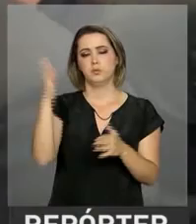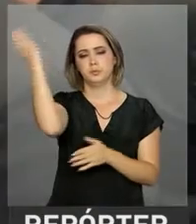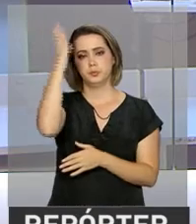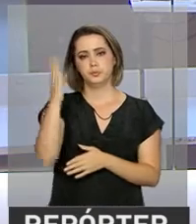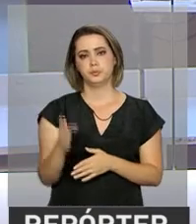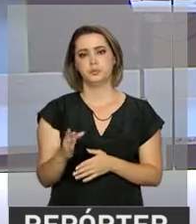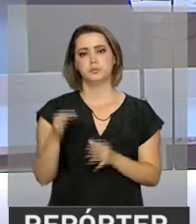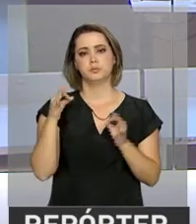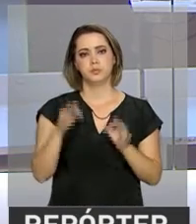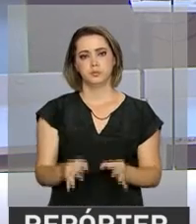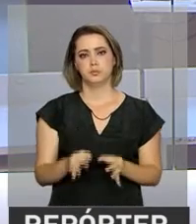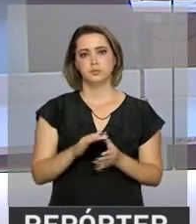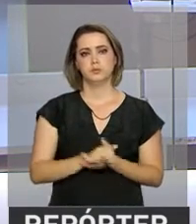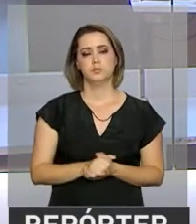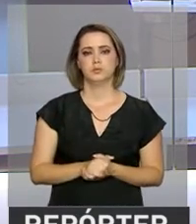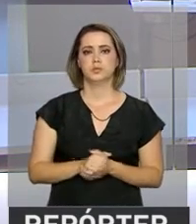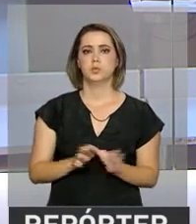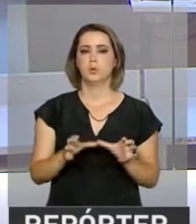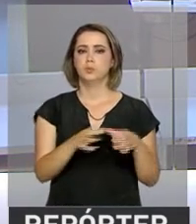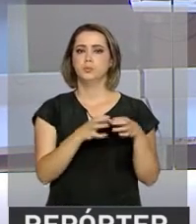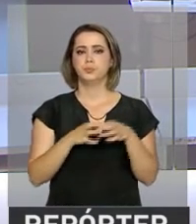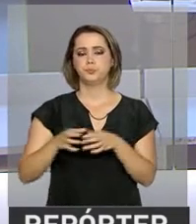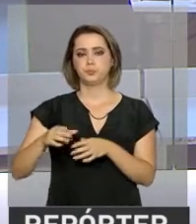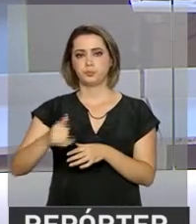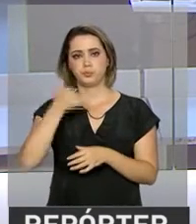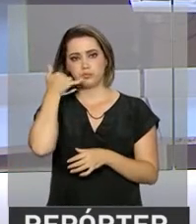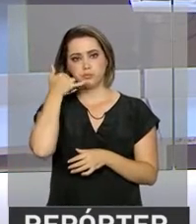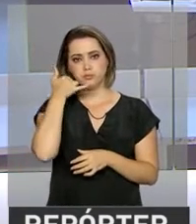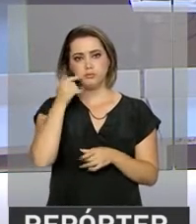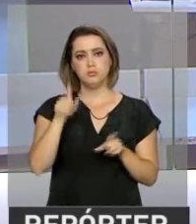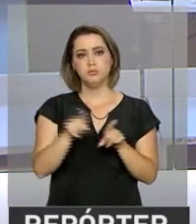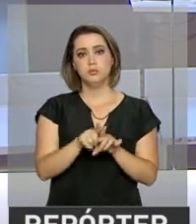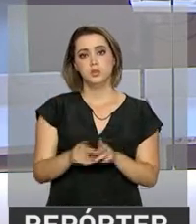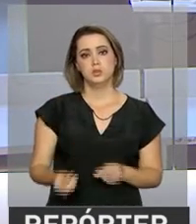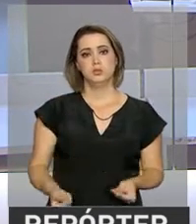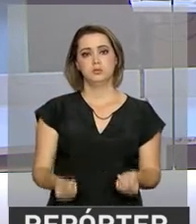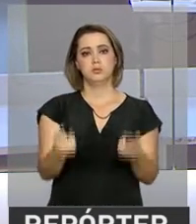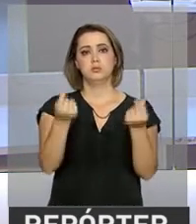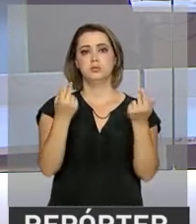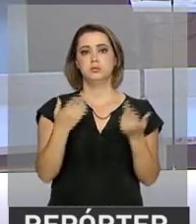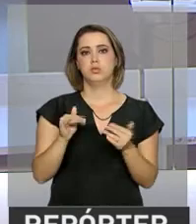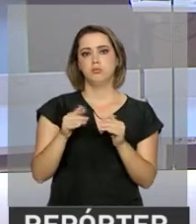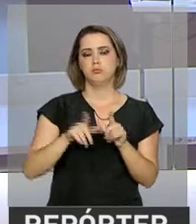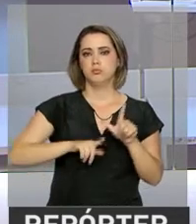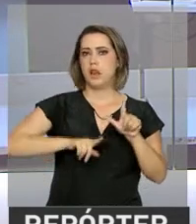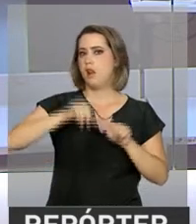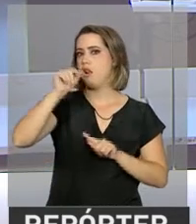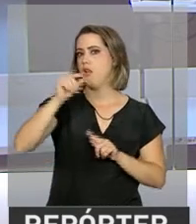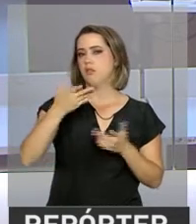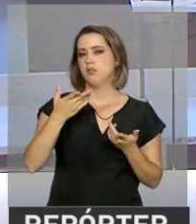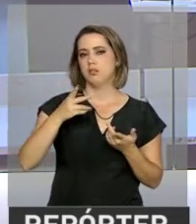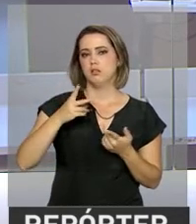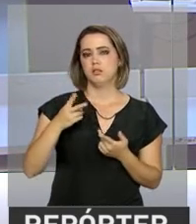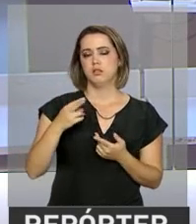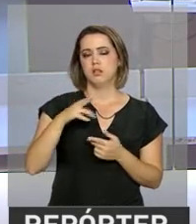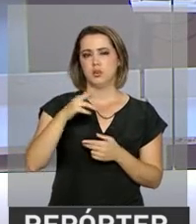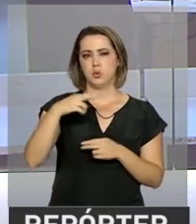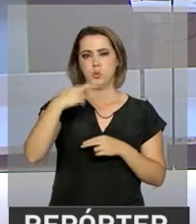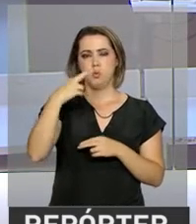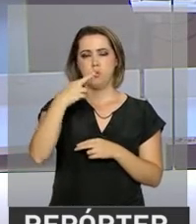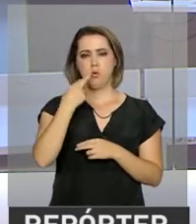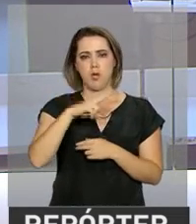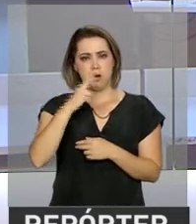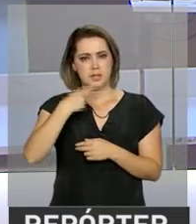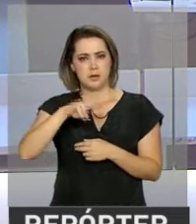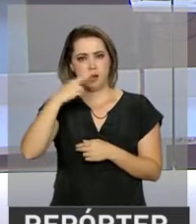trilhos. Os setores de telecomunicações e financeiro lideraram o ranking de reclamações dos consumidores em